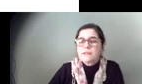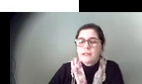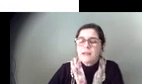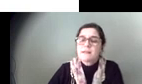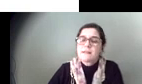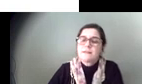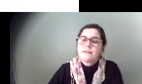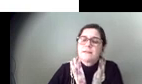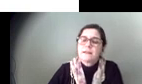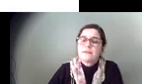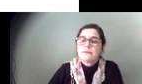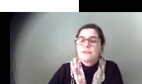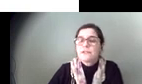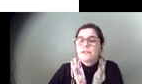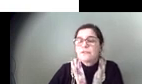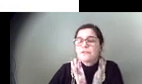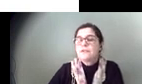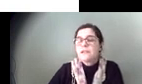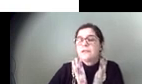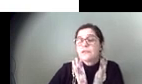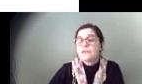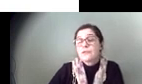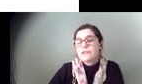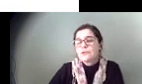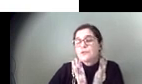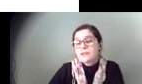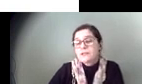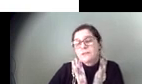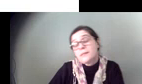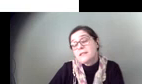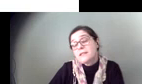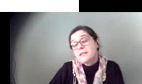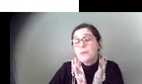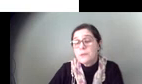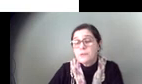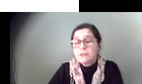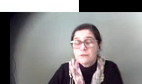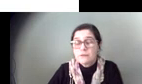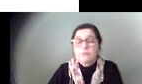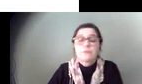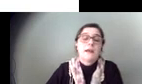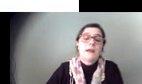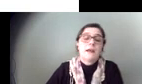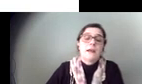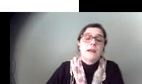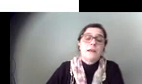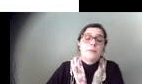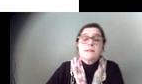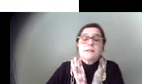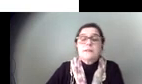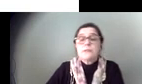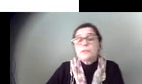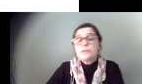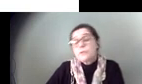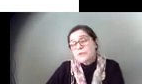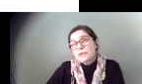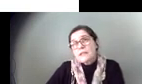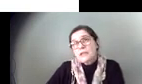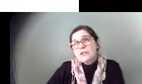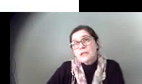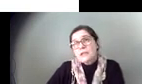sozinhos em casa, fica difícil, né, eles fazer tudo sozinho, mas enfim, não é impossível. E